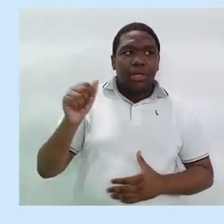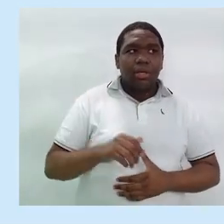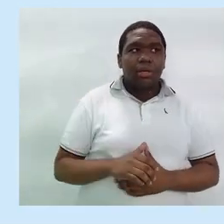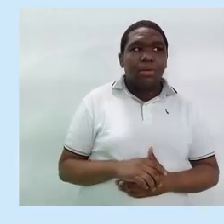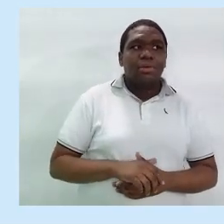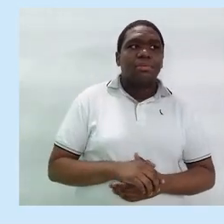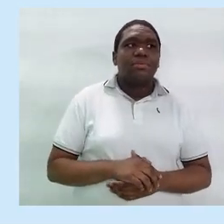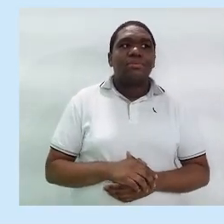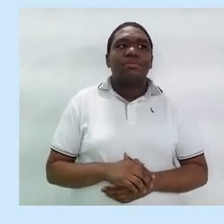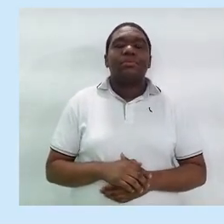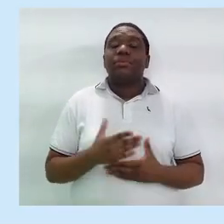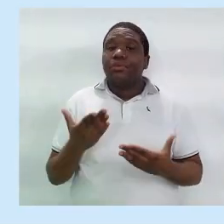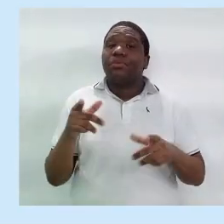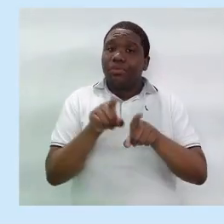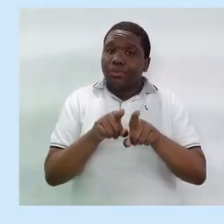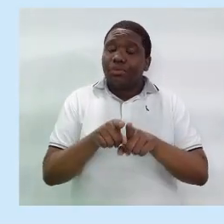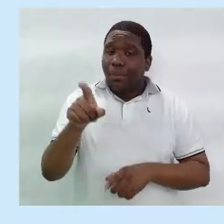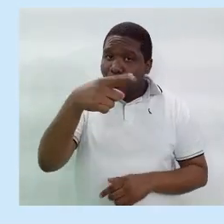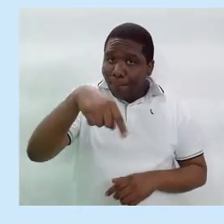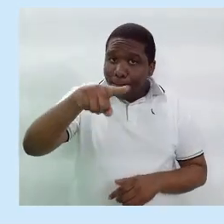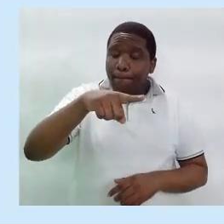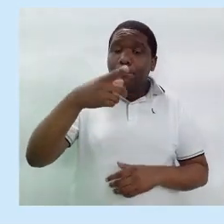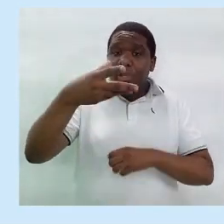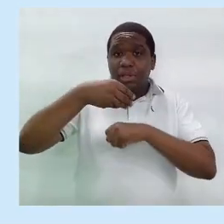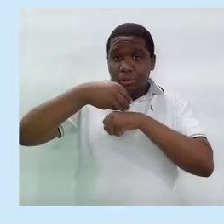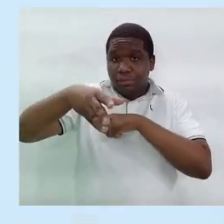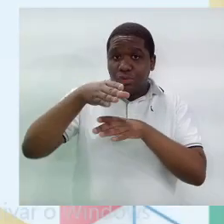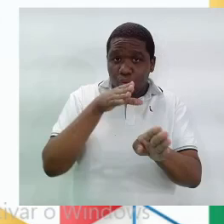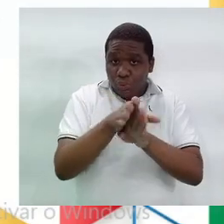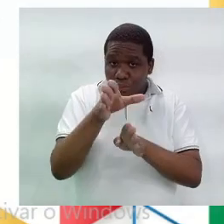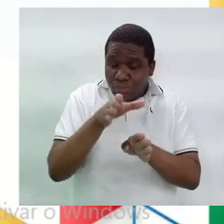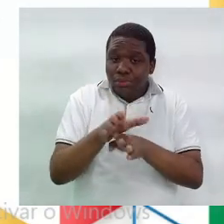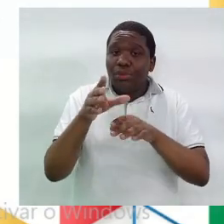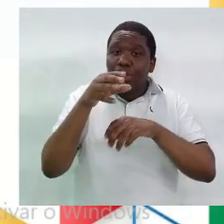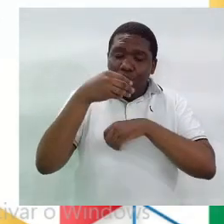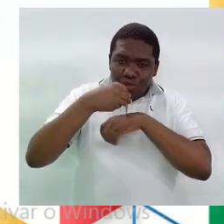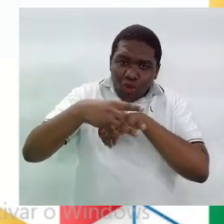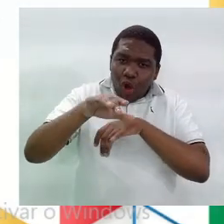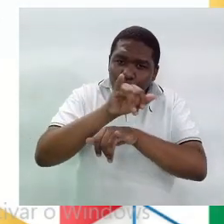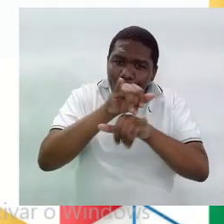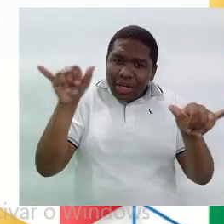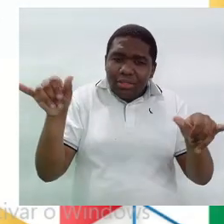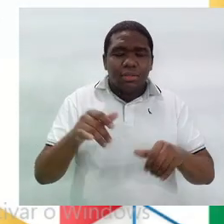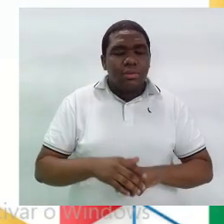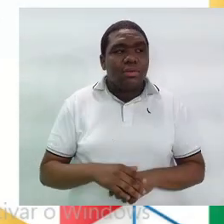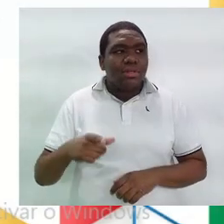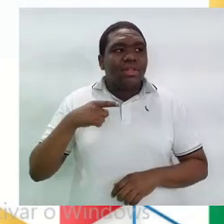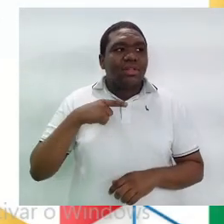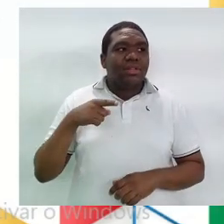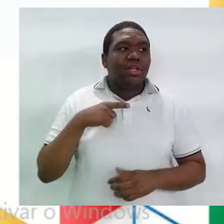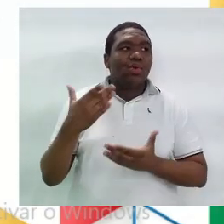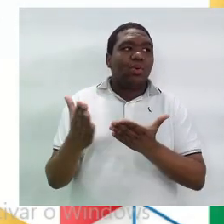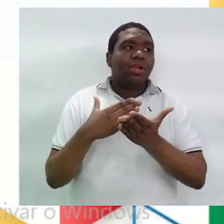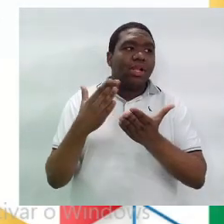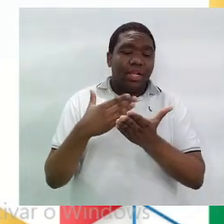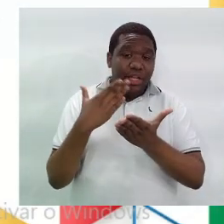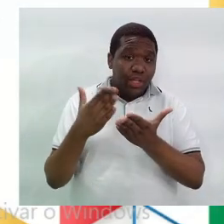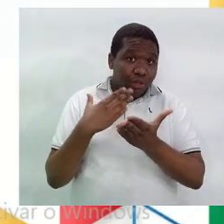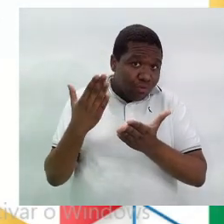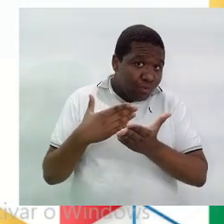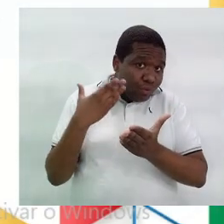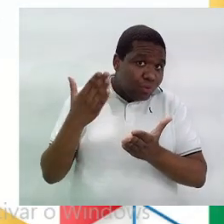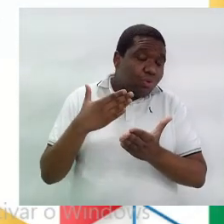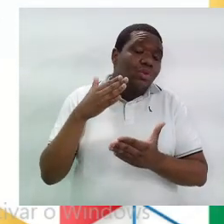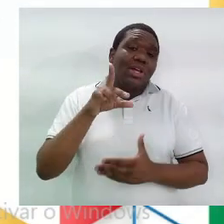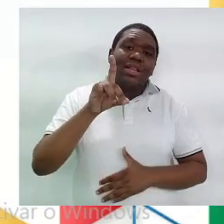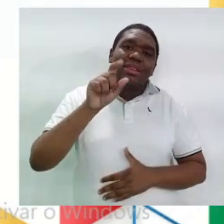E aqui trago para vocês esta informação. Olhando para a tela, nós temos o livro das sombras, é